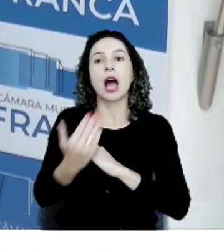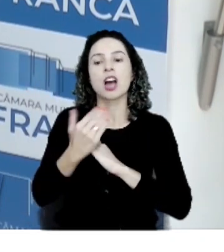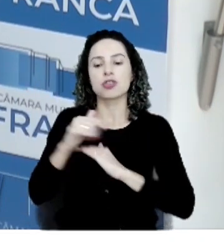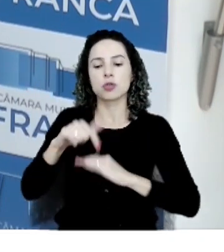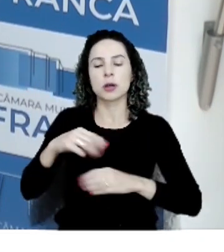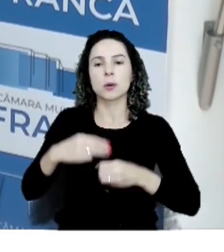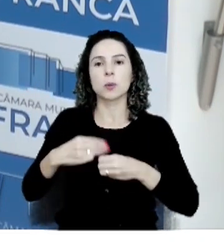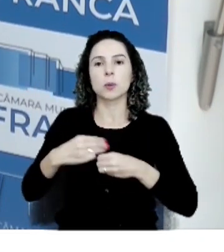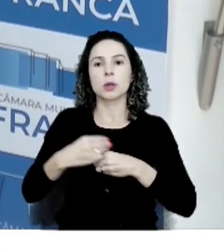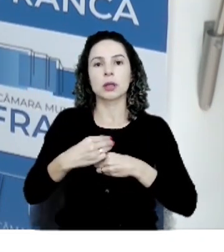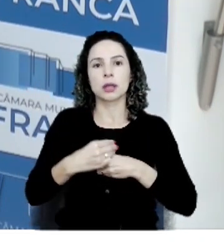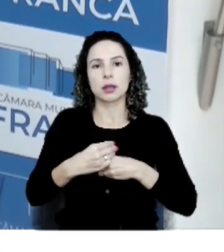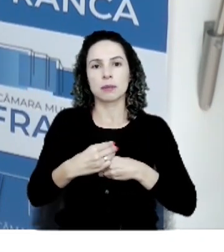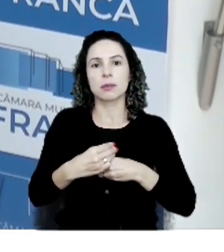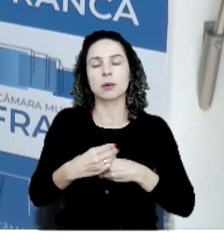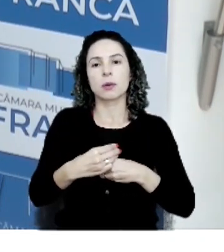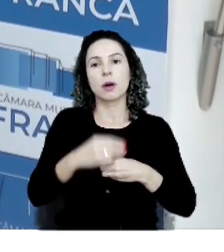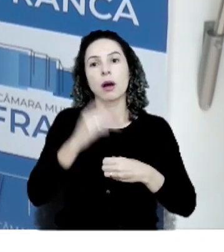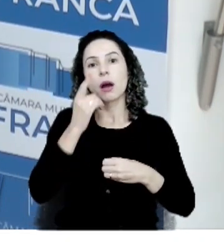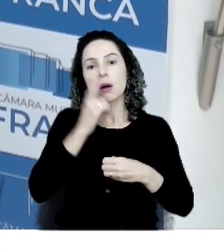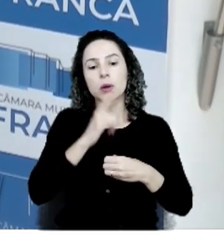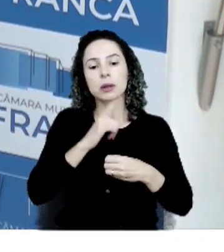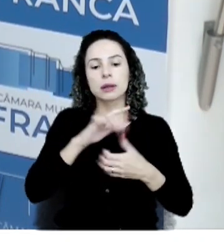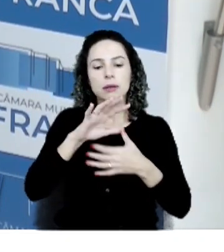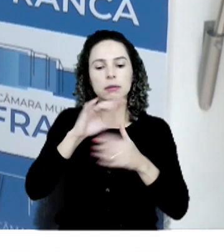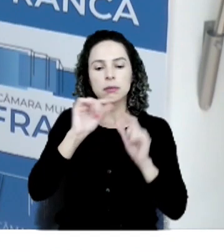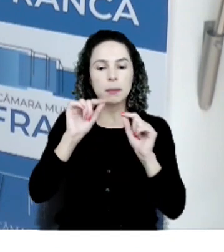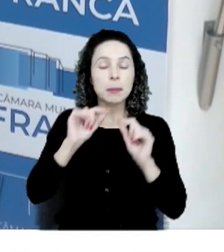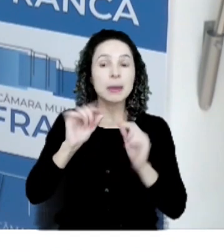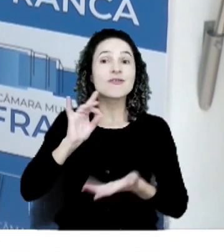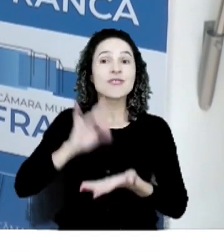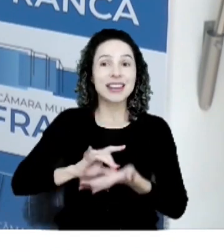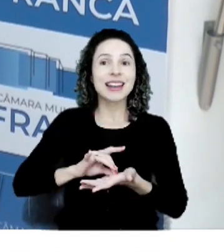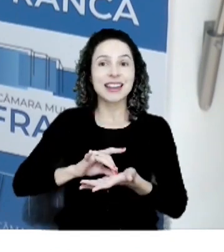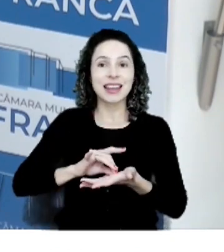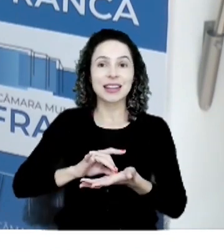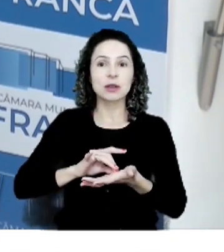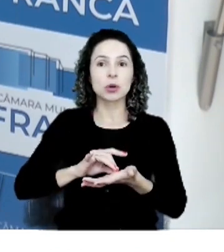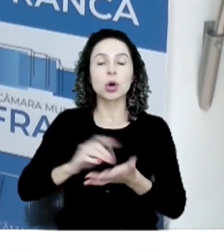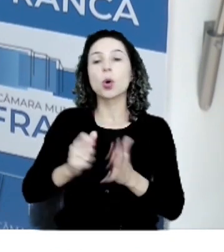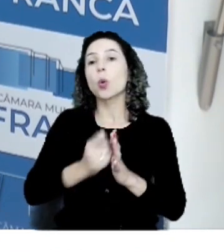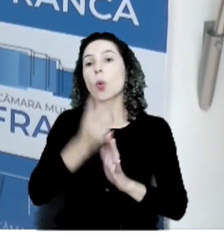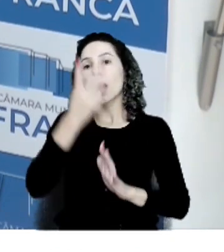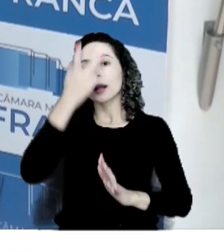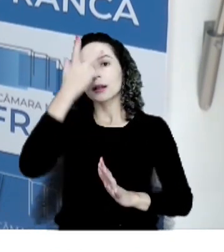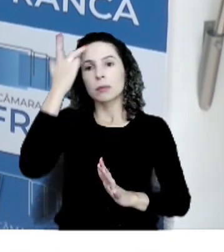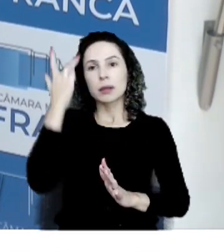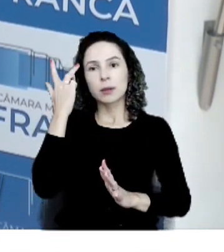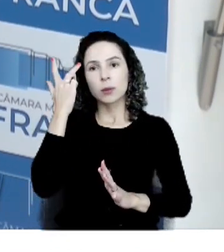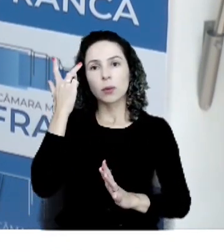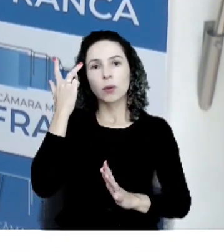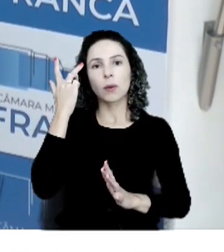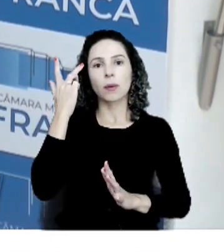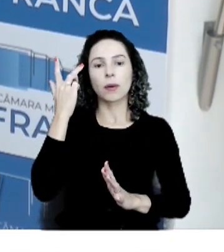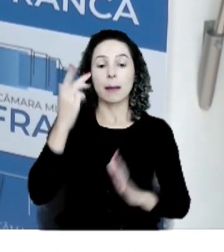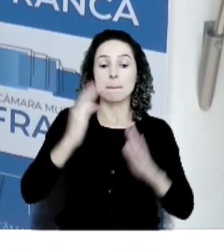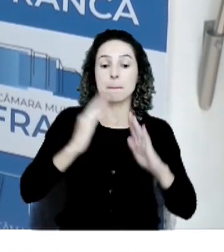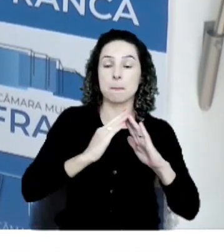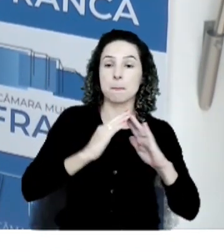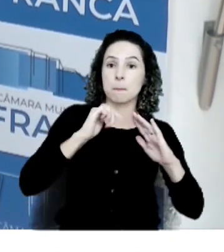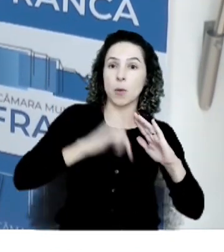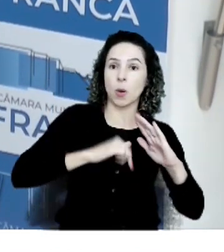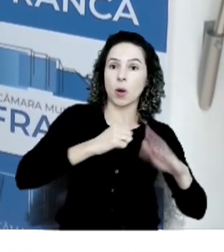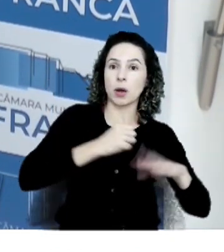município a ter um mapeamento real de quantas pessoas que residem na